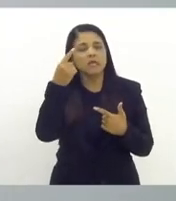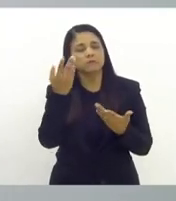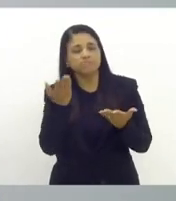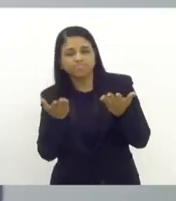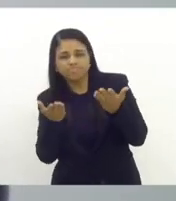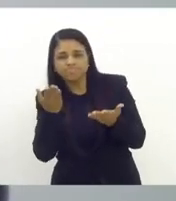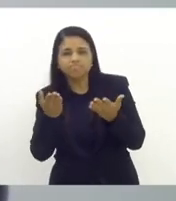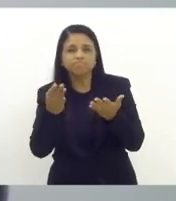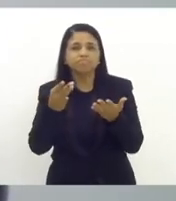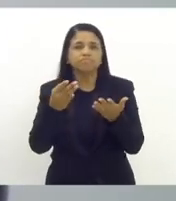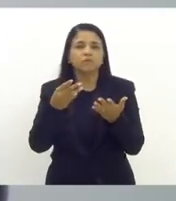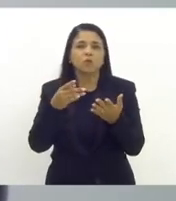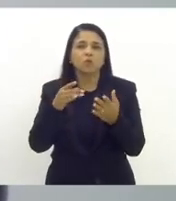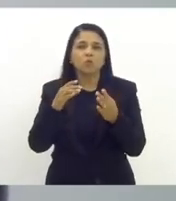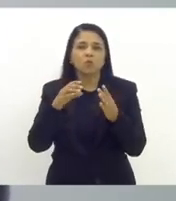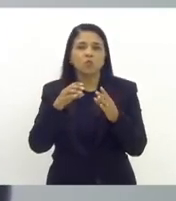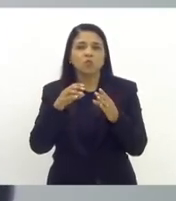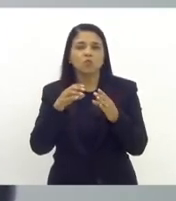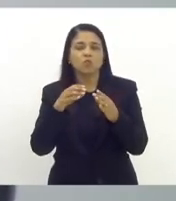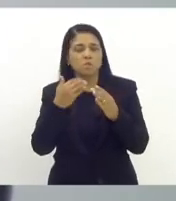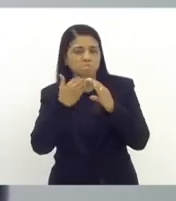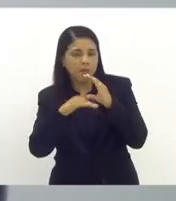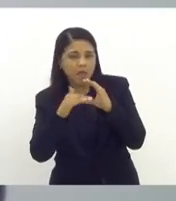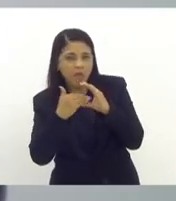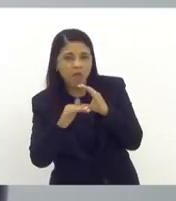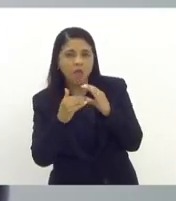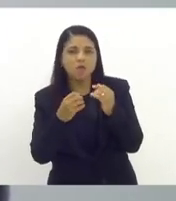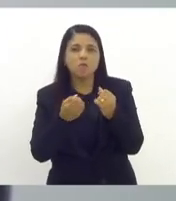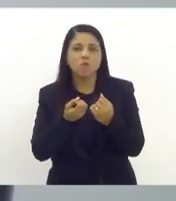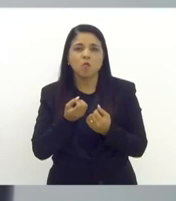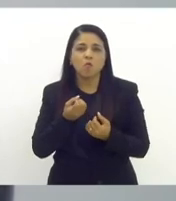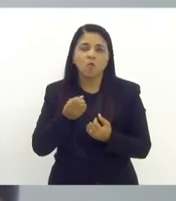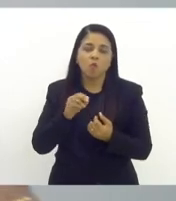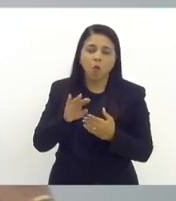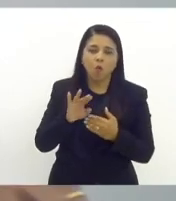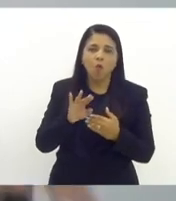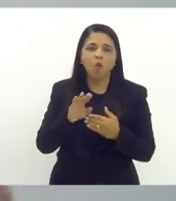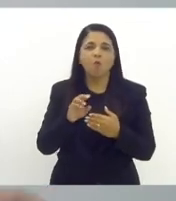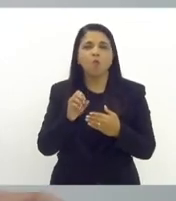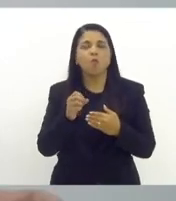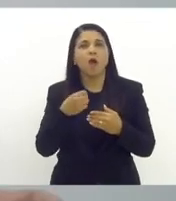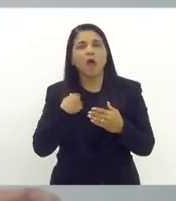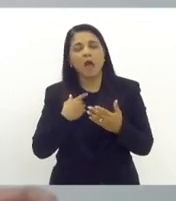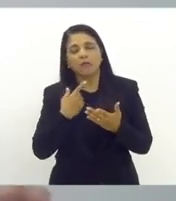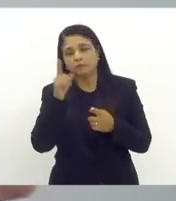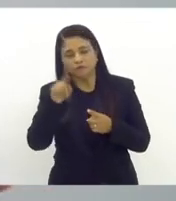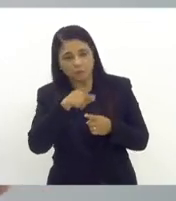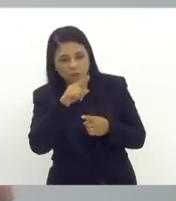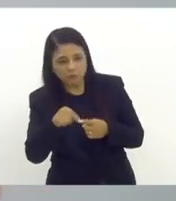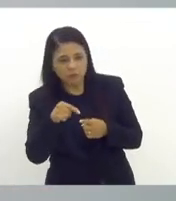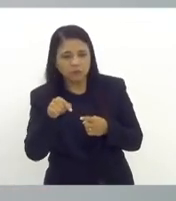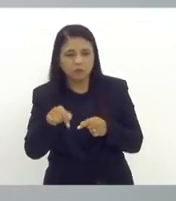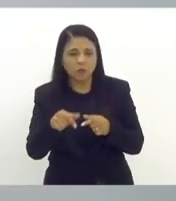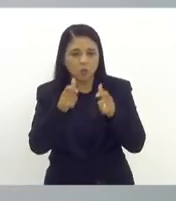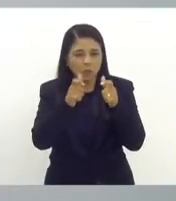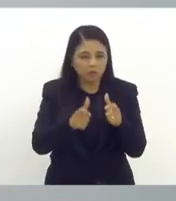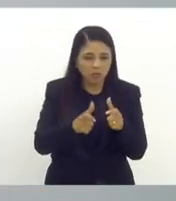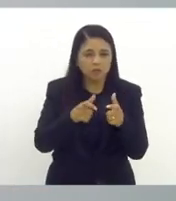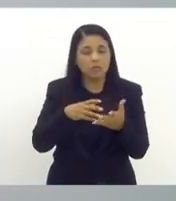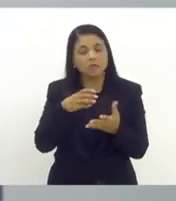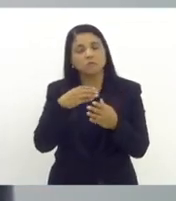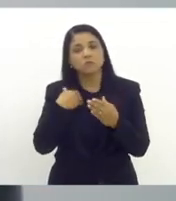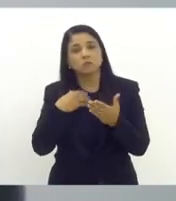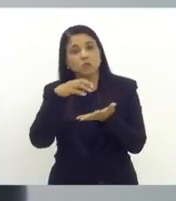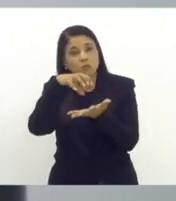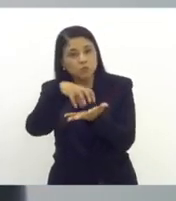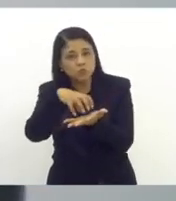de que de repente de botar um canal por e-mail um canal recursal ó meu peito foi indeferido pelo lugar tal aí tem um canal recursal com